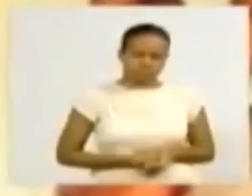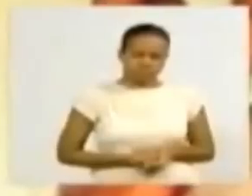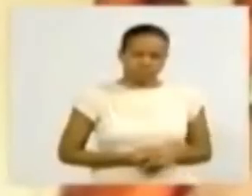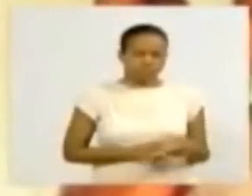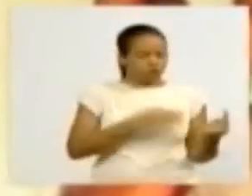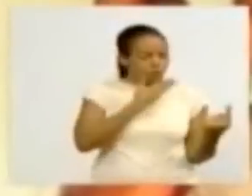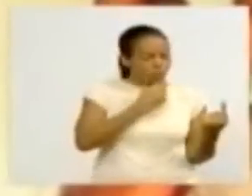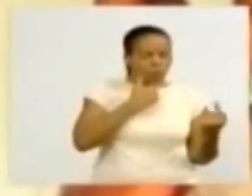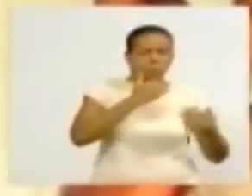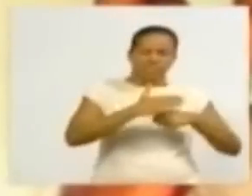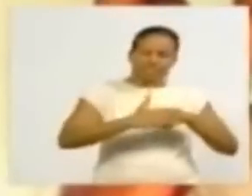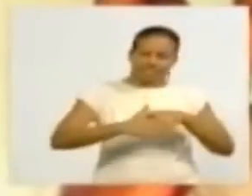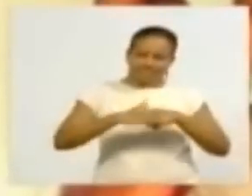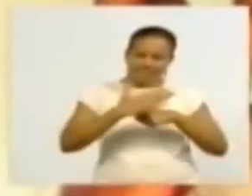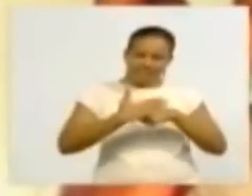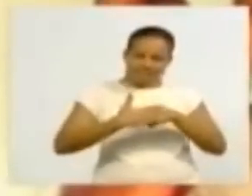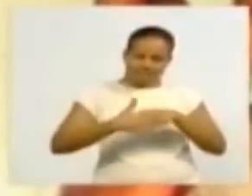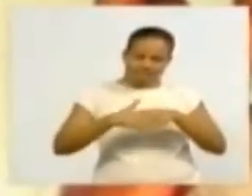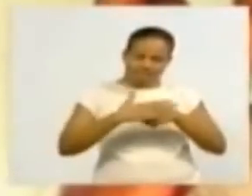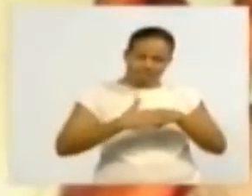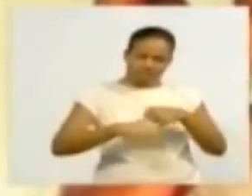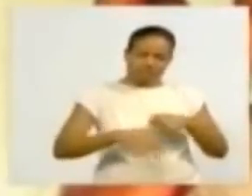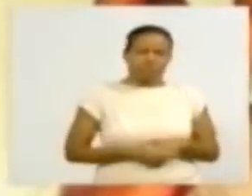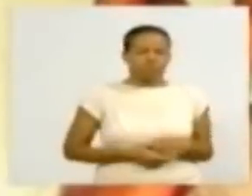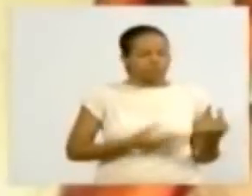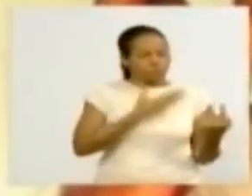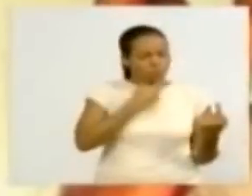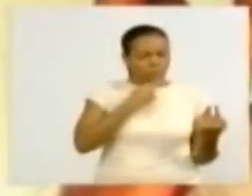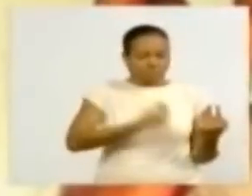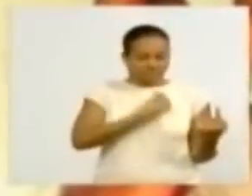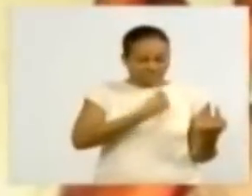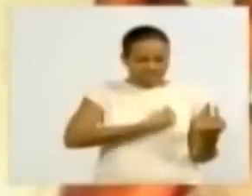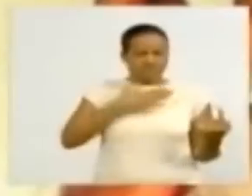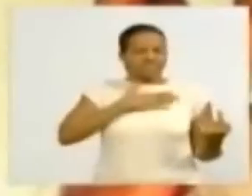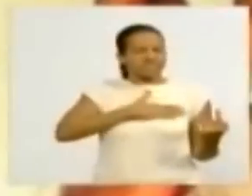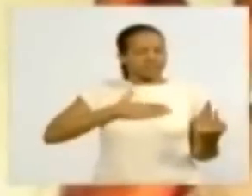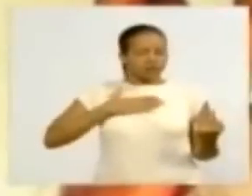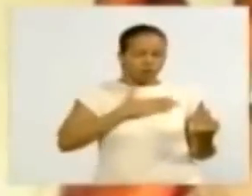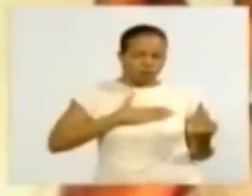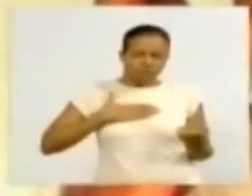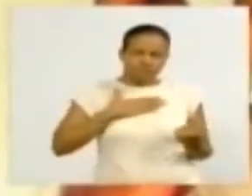É um homem terno. É um homem que gosta da vida.